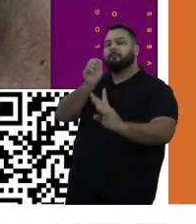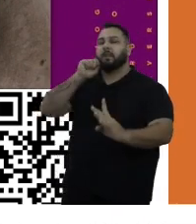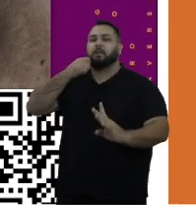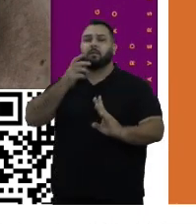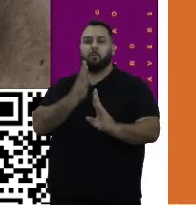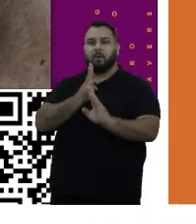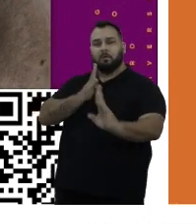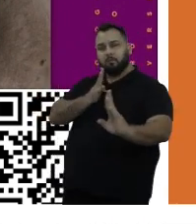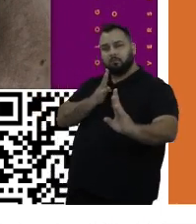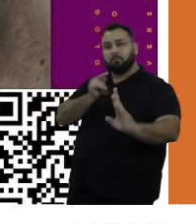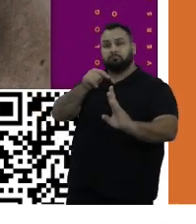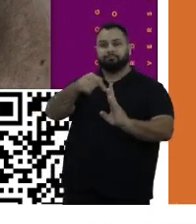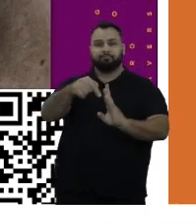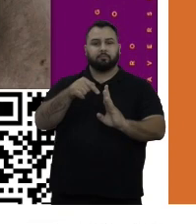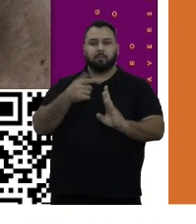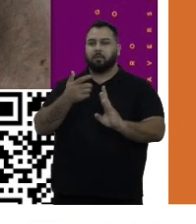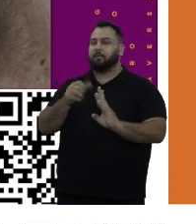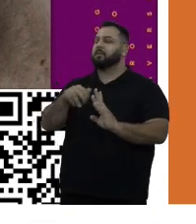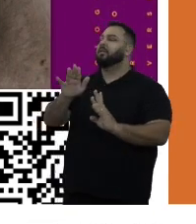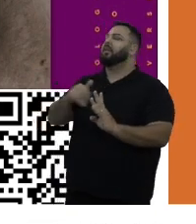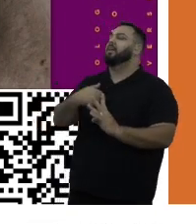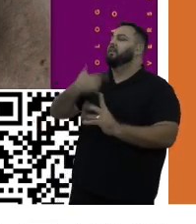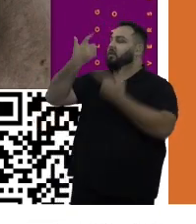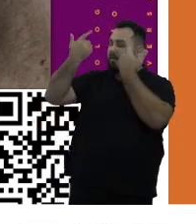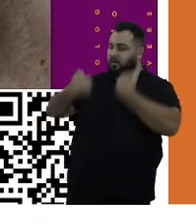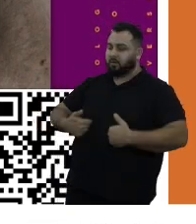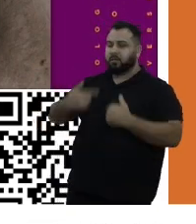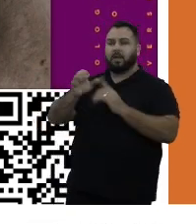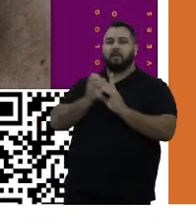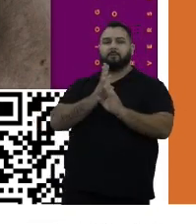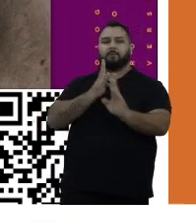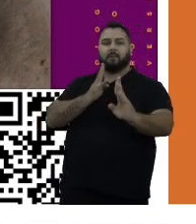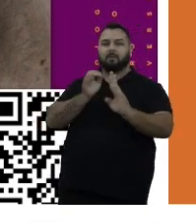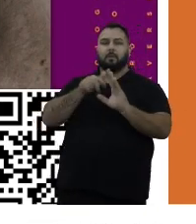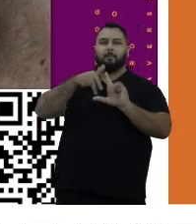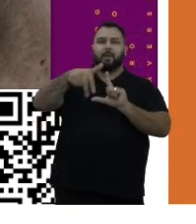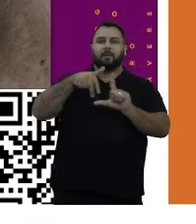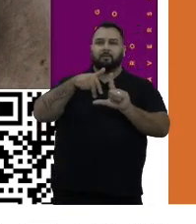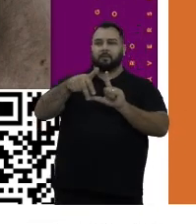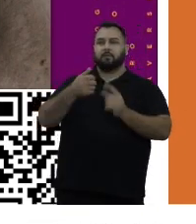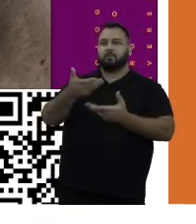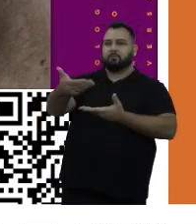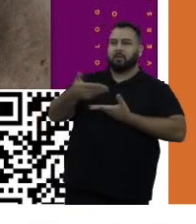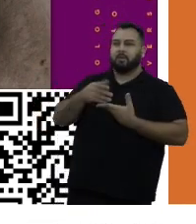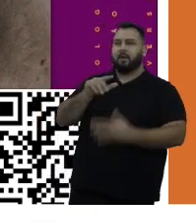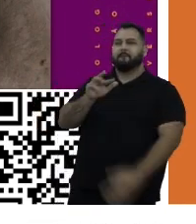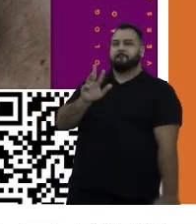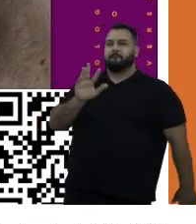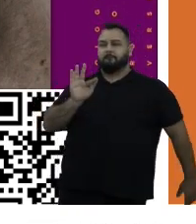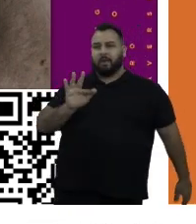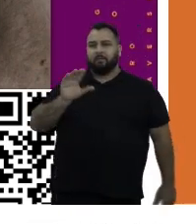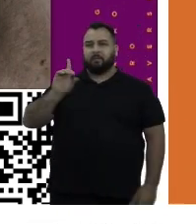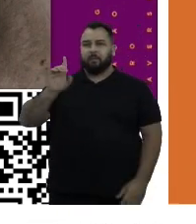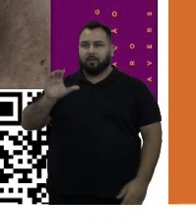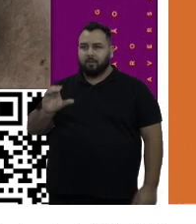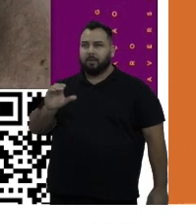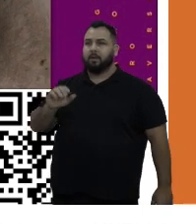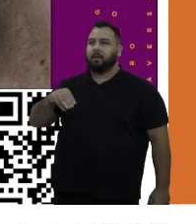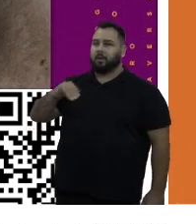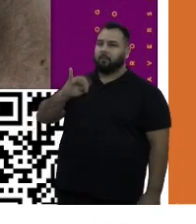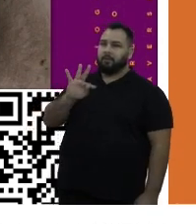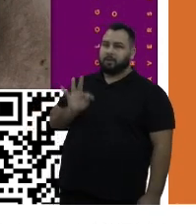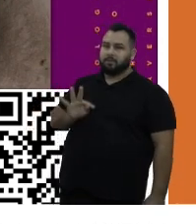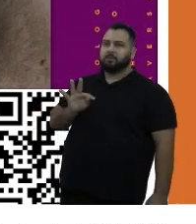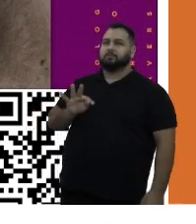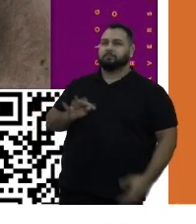professor convidado da Fundação Dom Cabral, eu sou colaborador da MIT Technology Review,